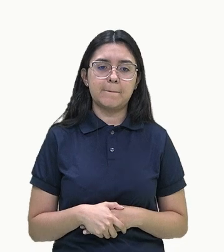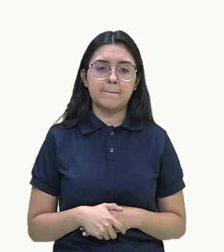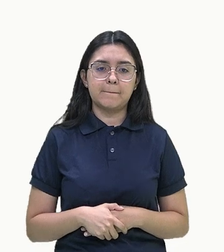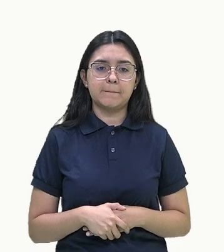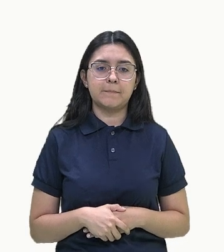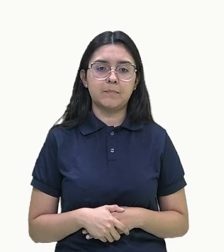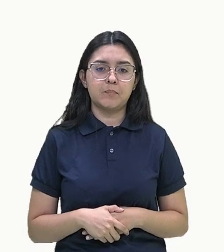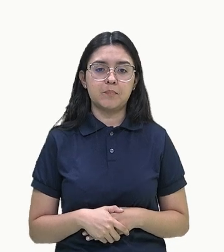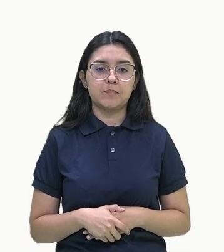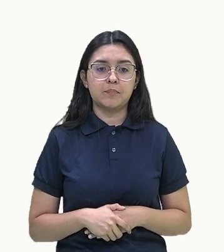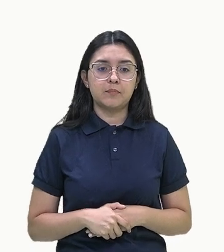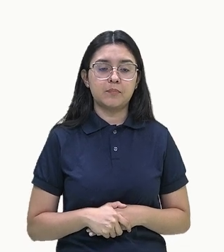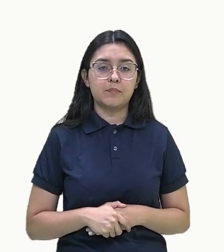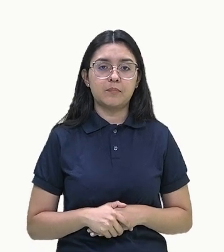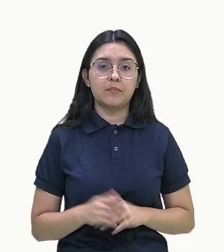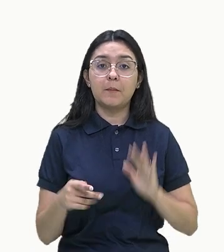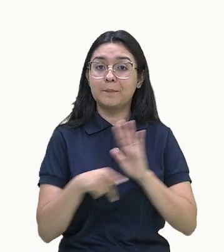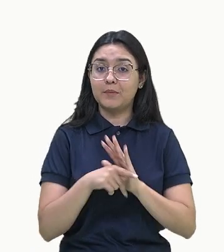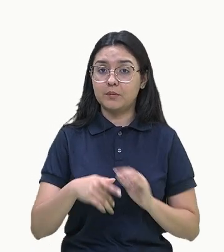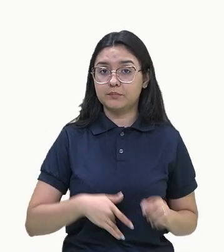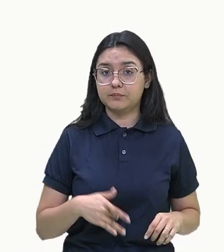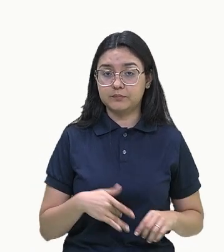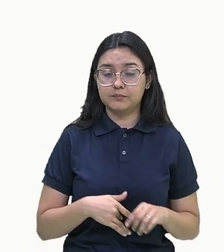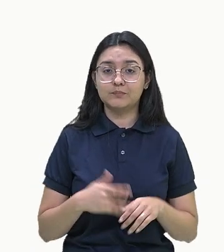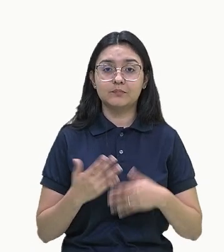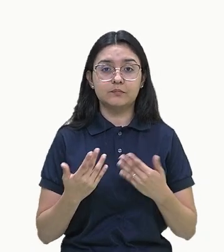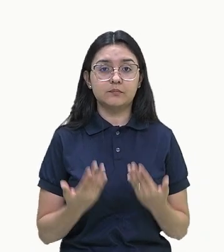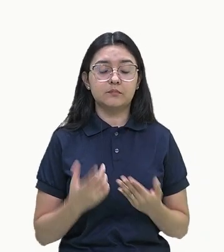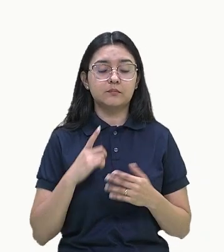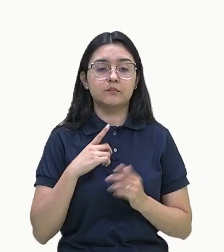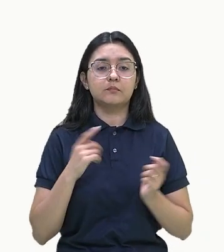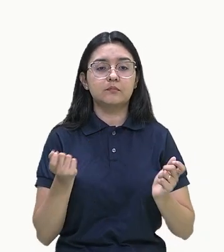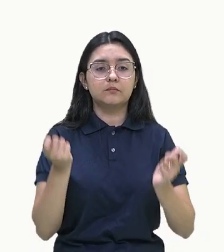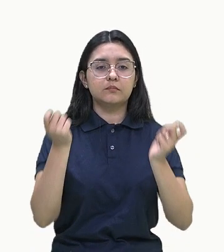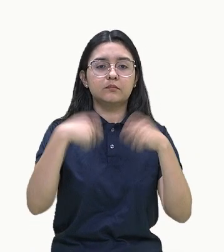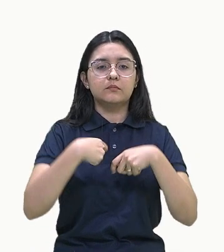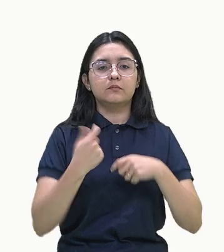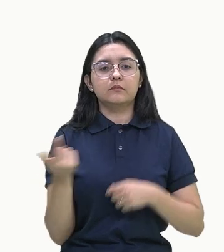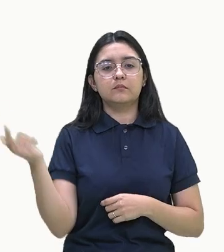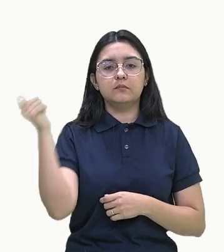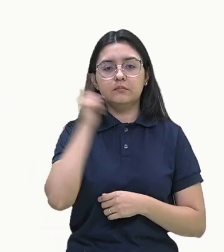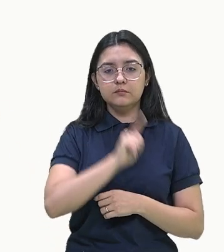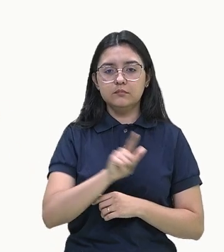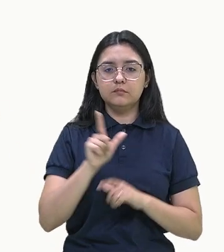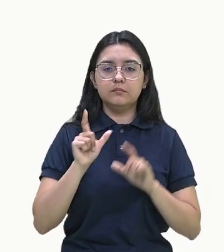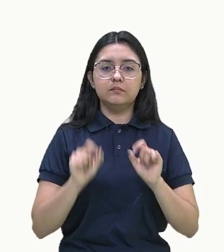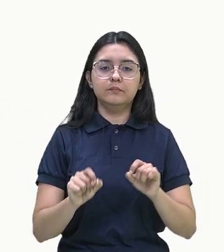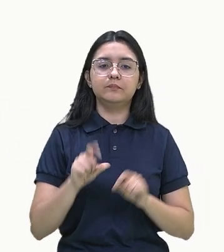que então, dos músculos que estão presentes nesses órgãos, para que então ele possa